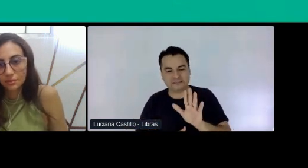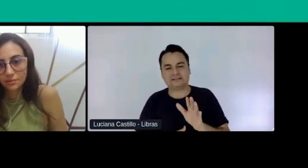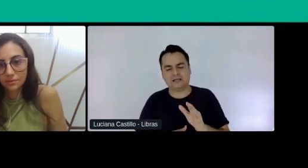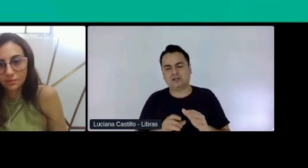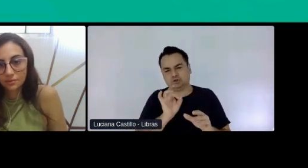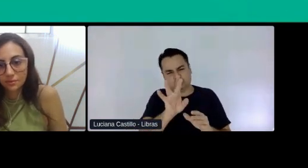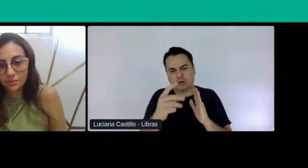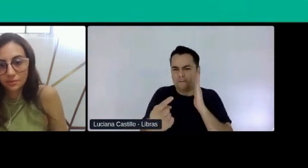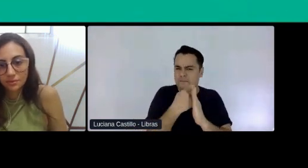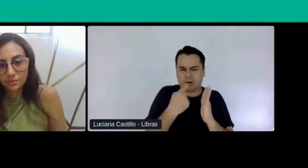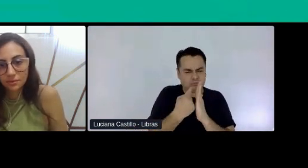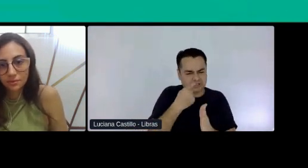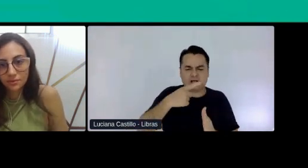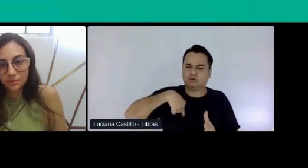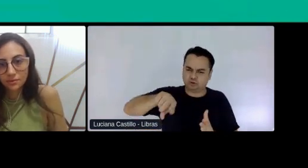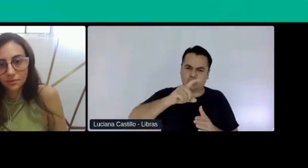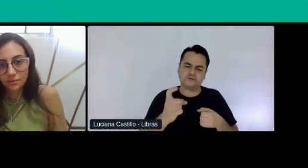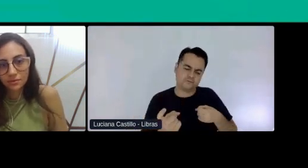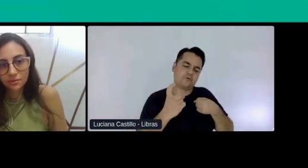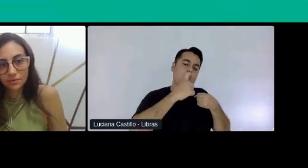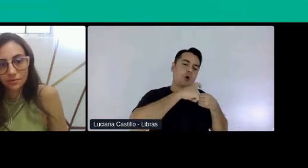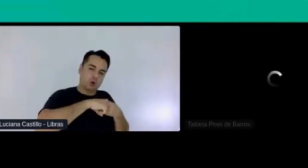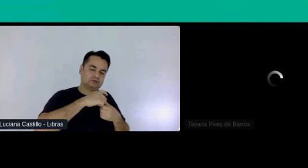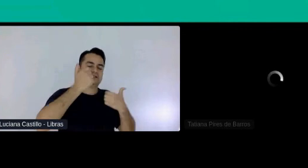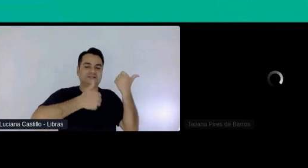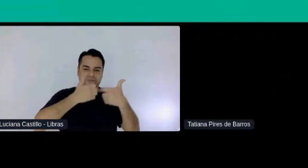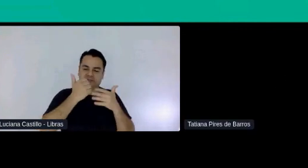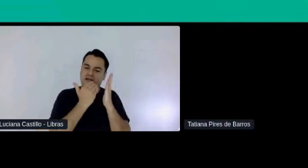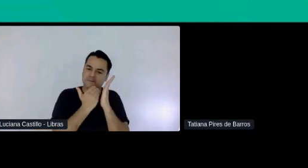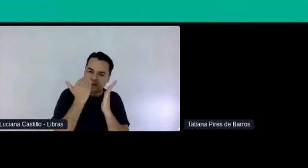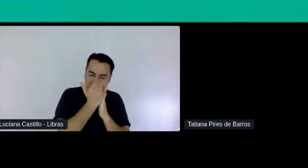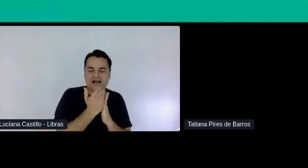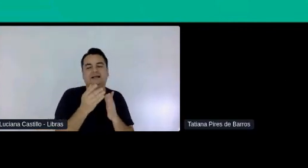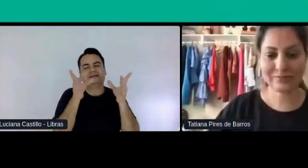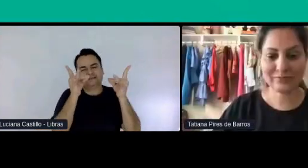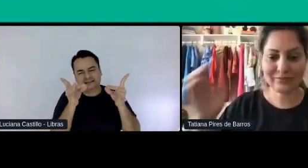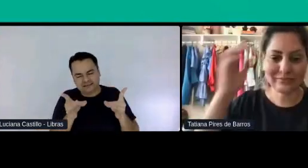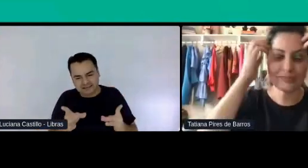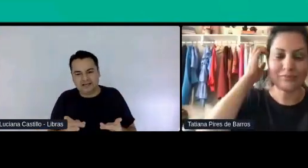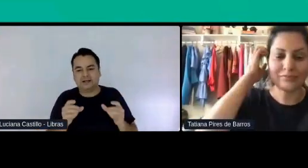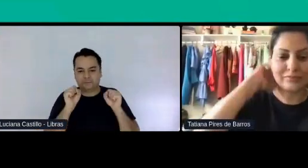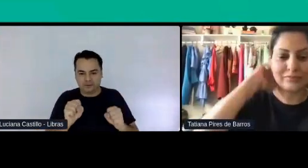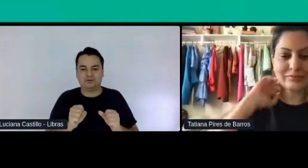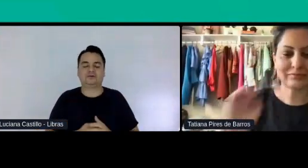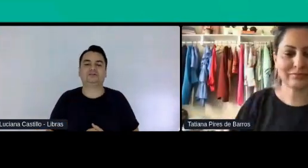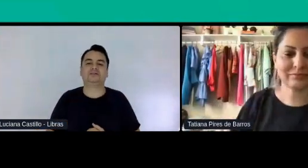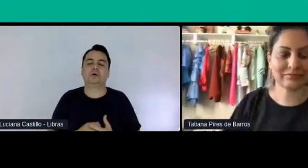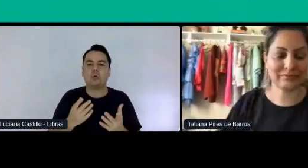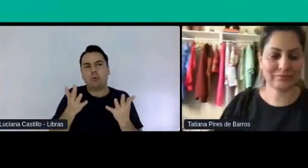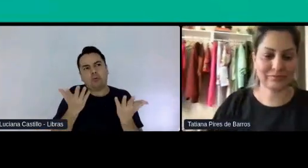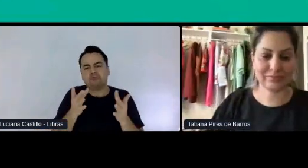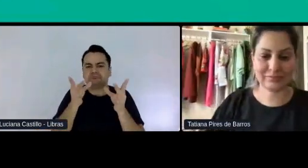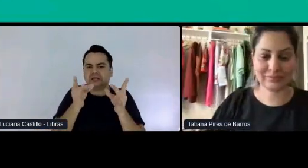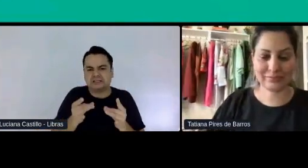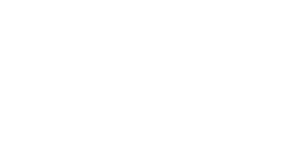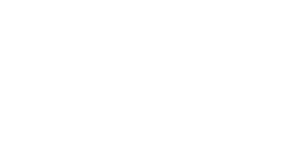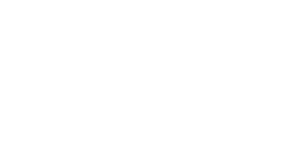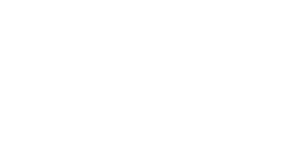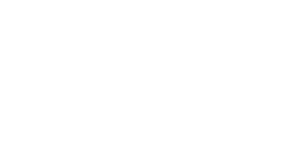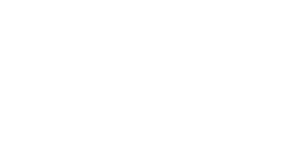Mas é só perguntar que a gente realmente retorna e explica até coisas mais específicas ali, né?